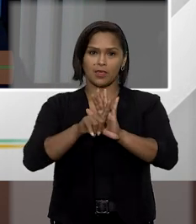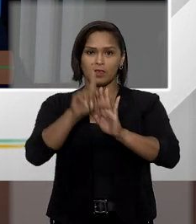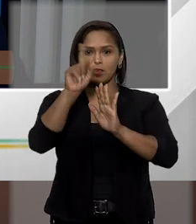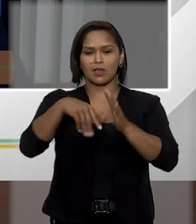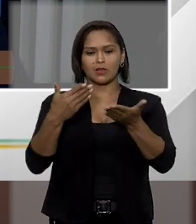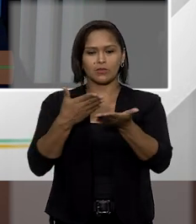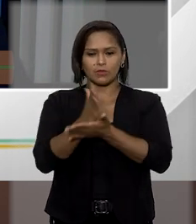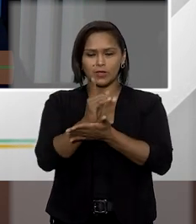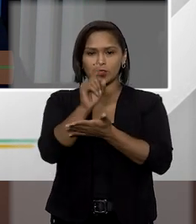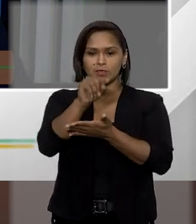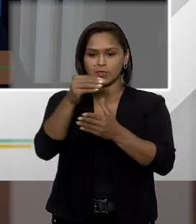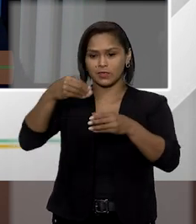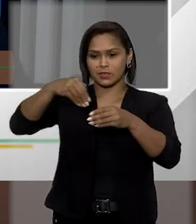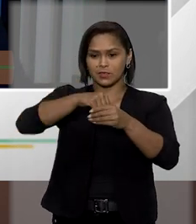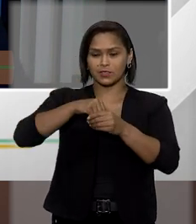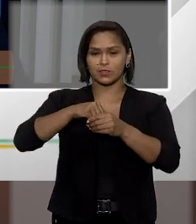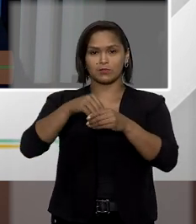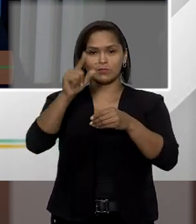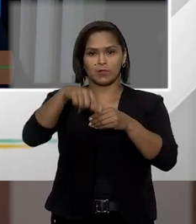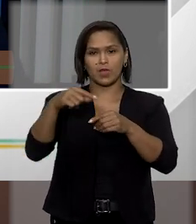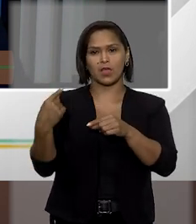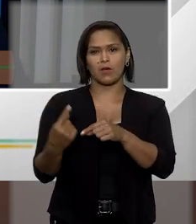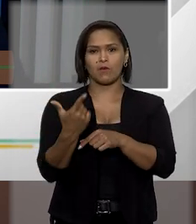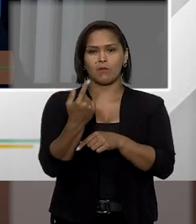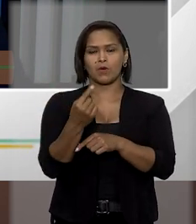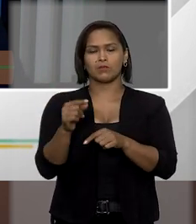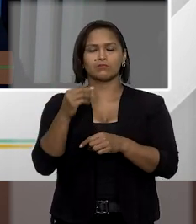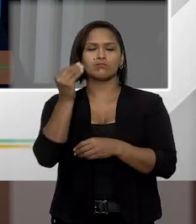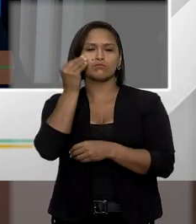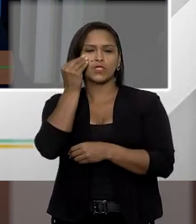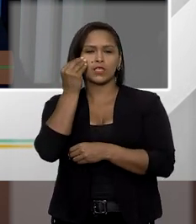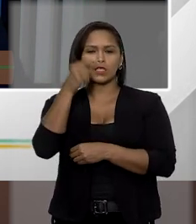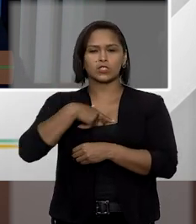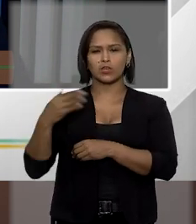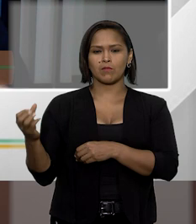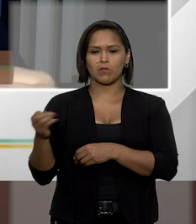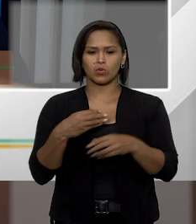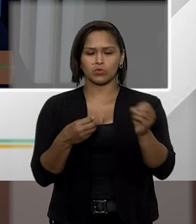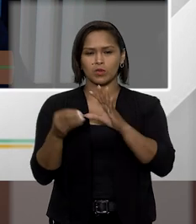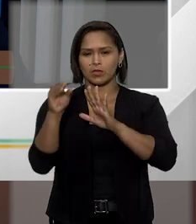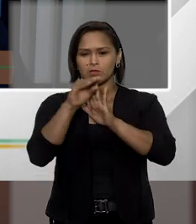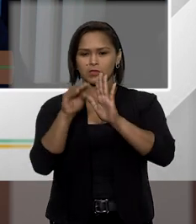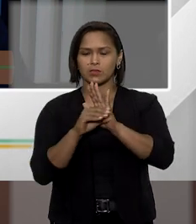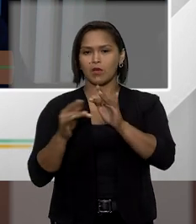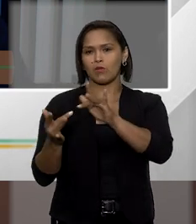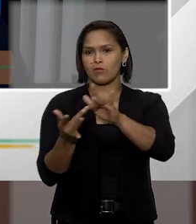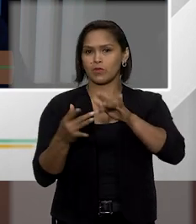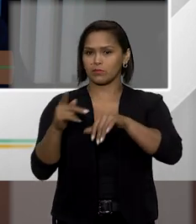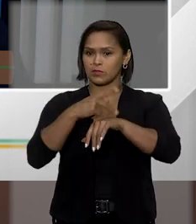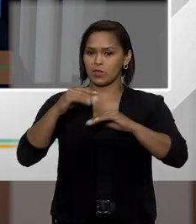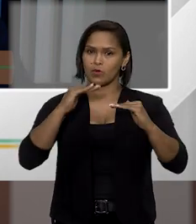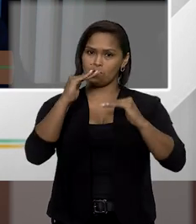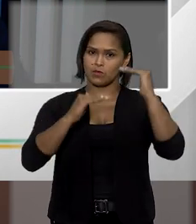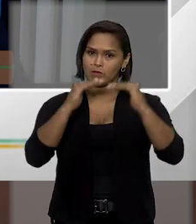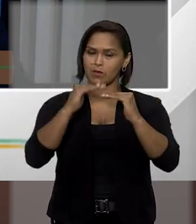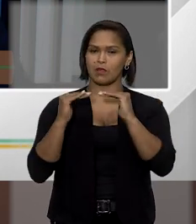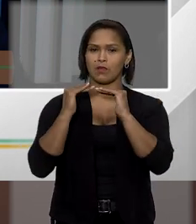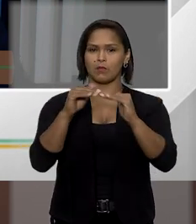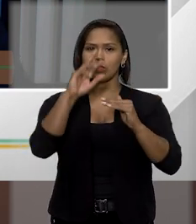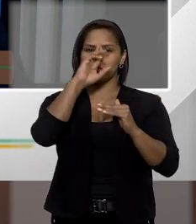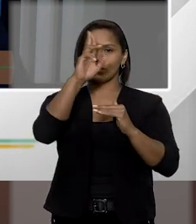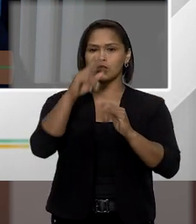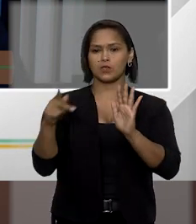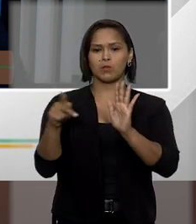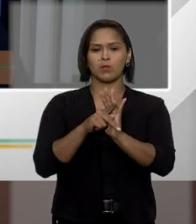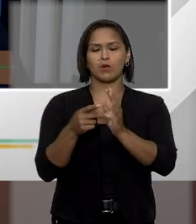insere exatamente neste meio, né? Uma tentativa de uma modulação internacional, um nivelamento a respeito